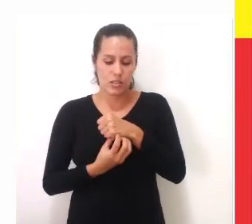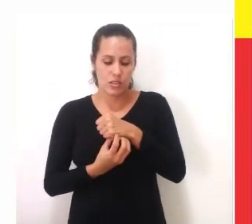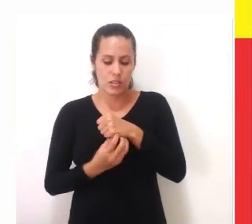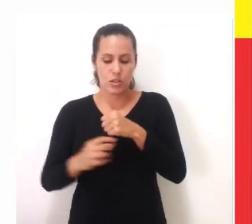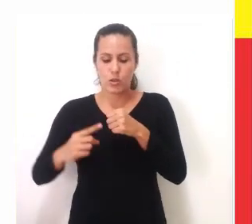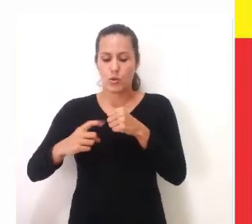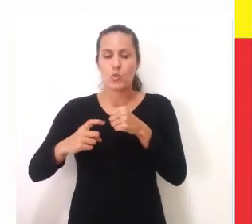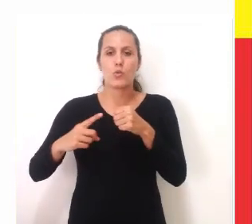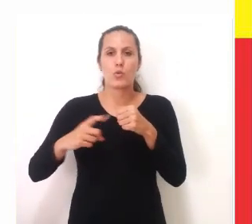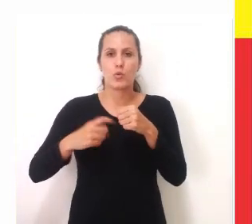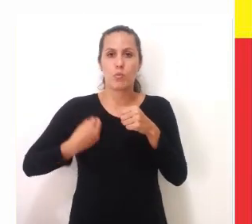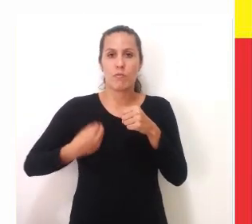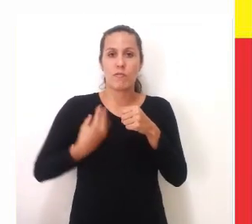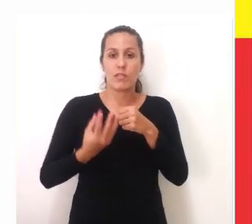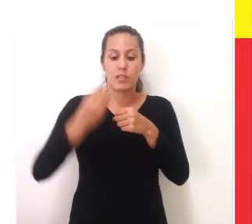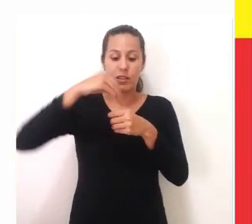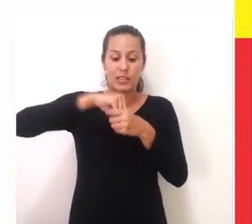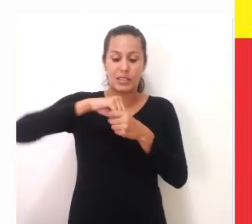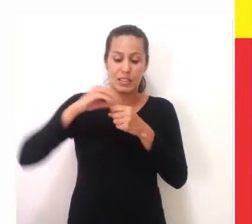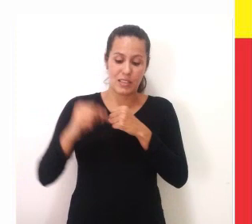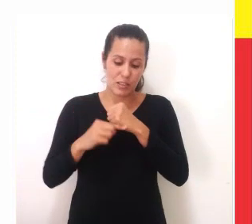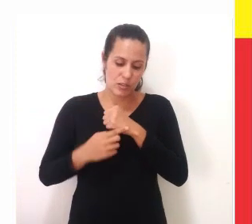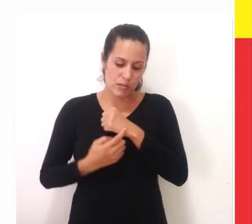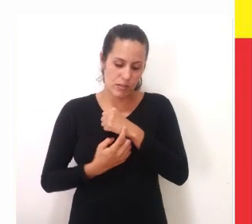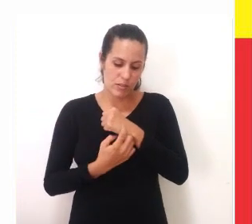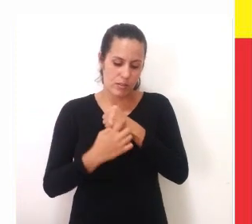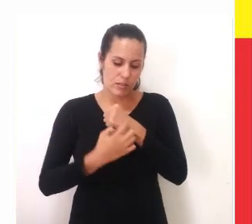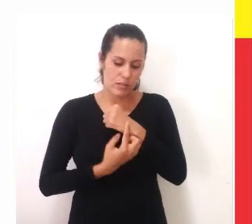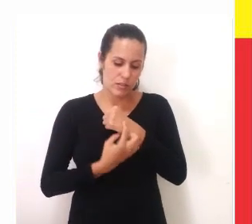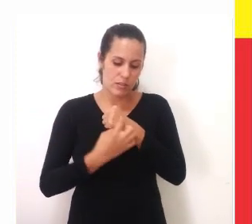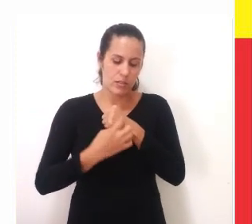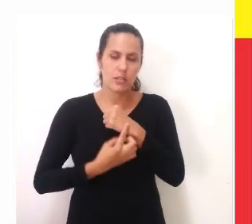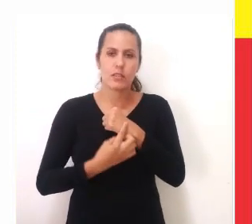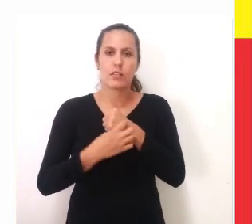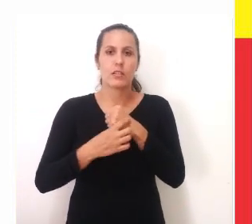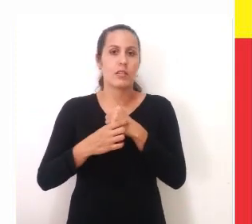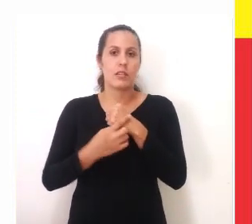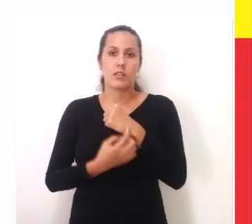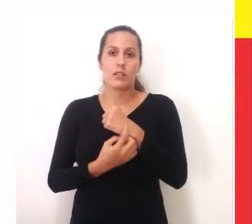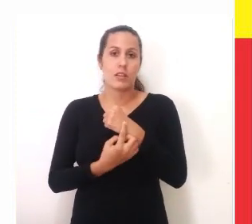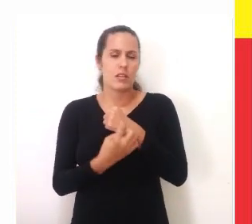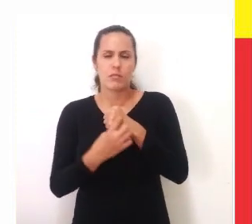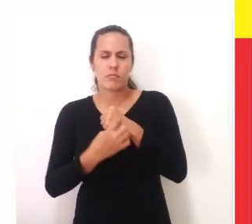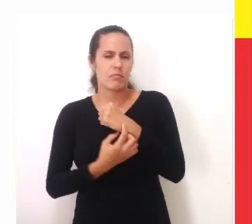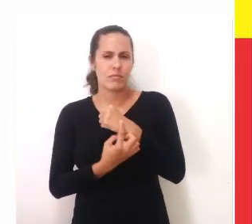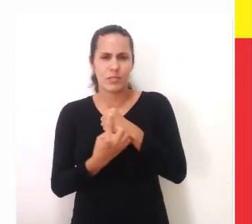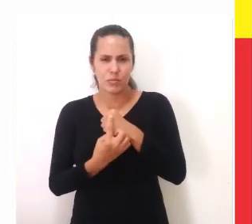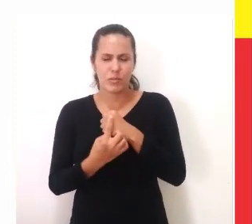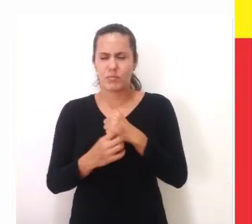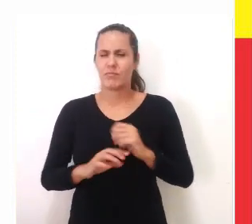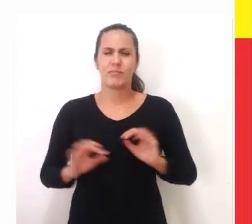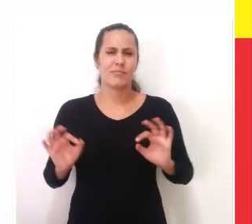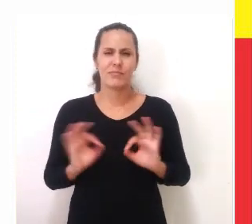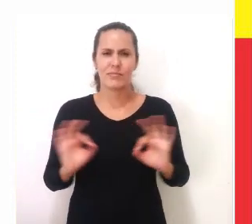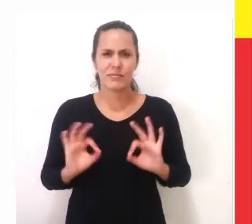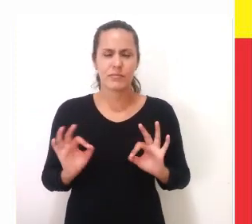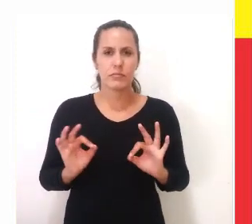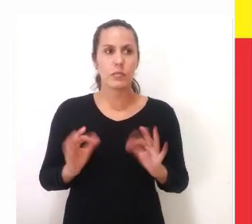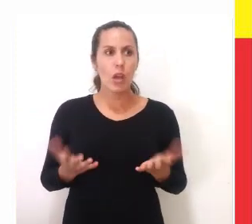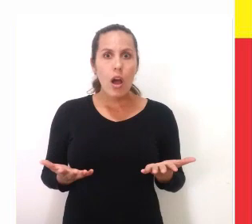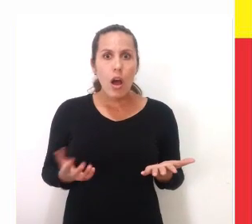espermatozoide por esse canudinho aí, ó, chamado de canal deferente. O espermatozoide não vai mais